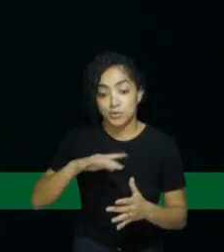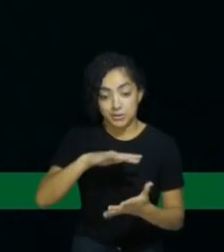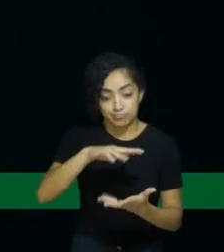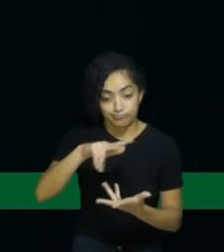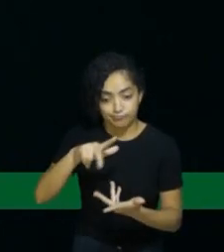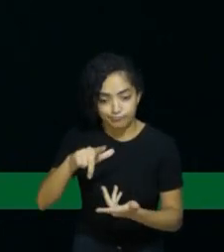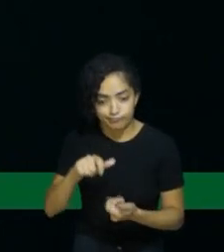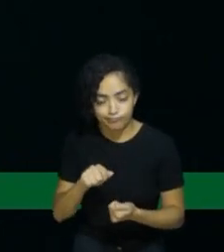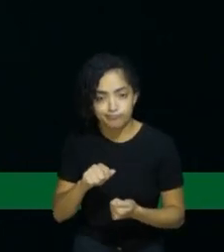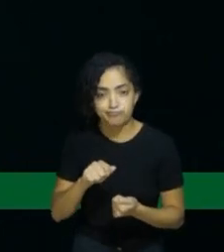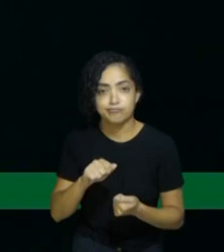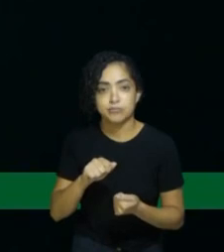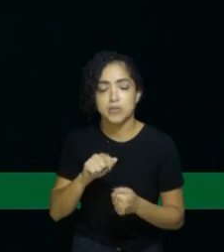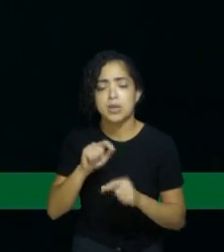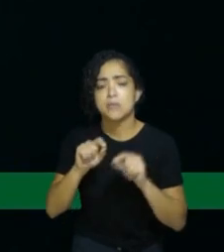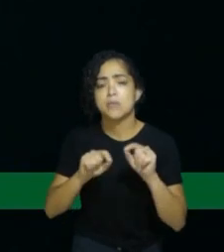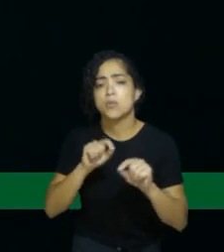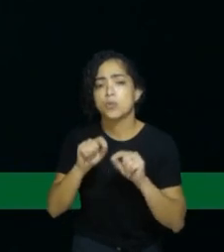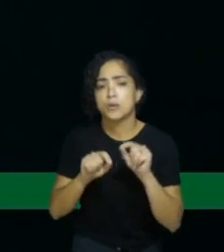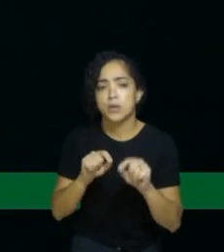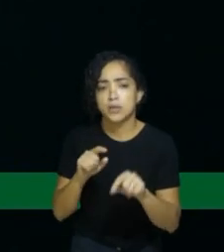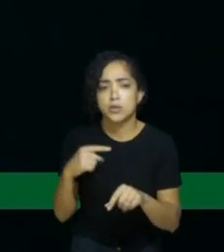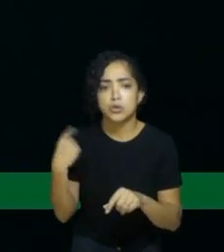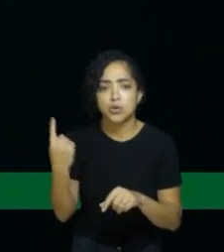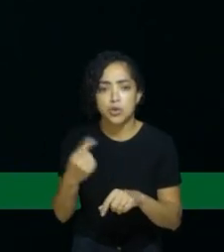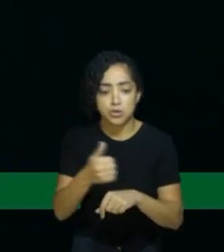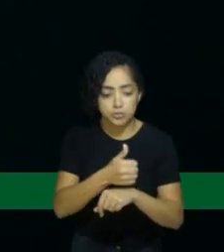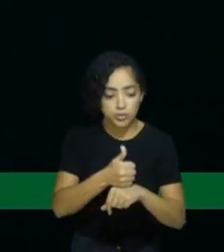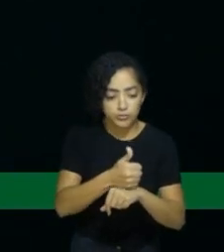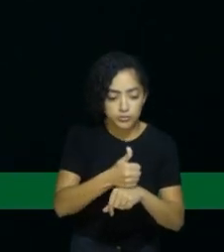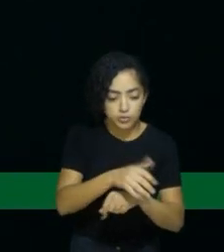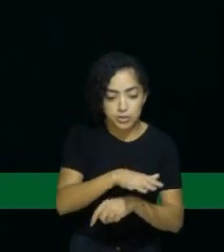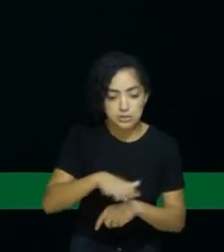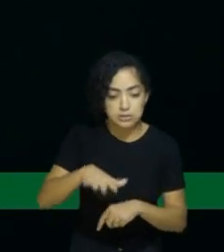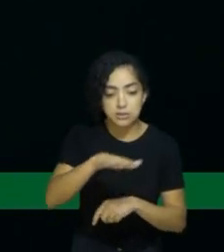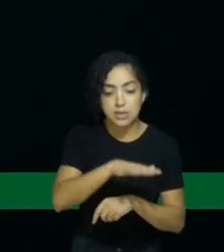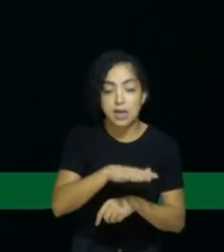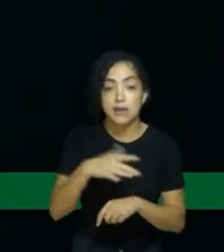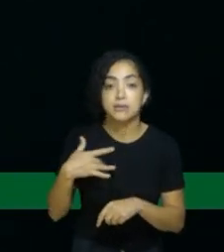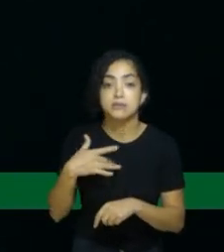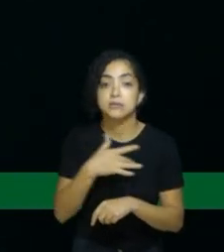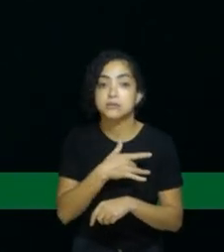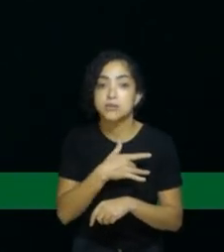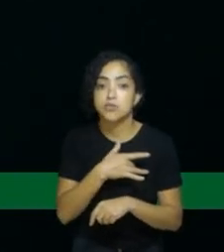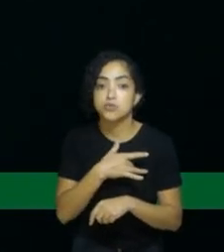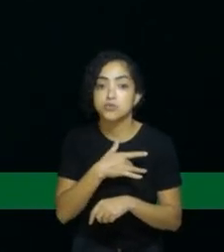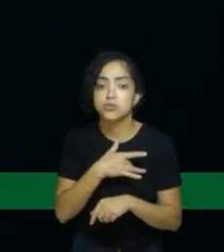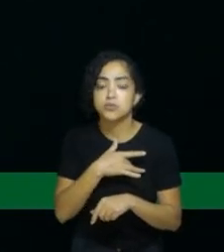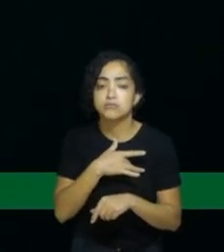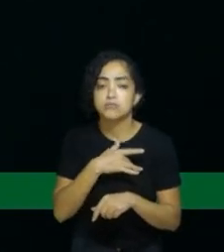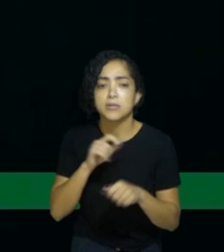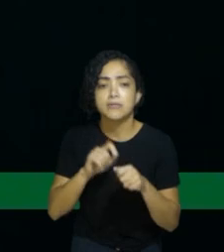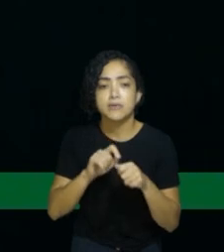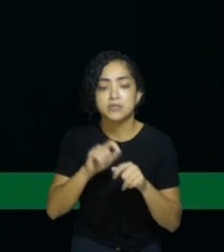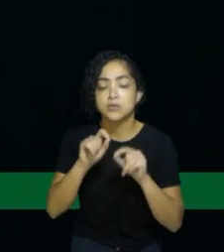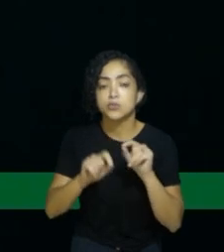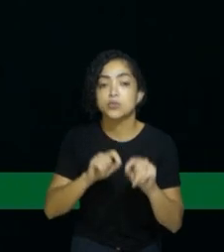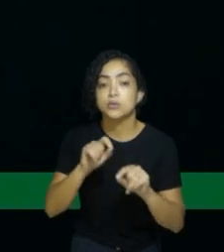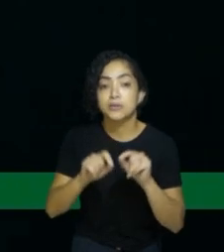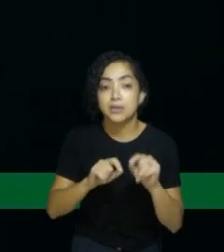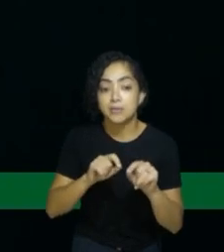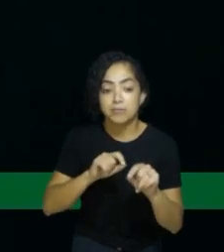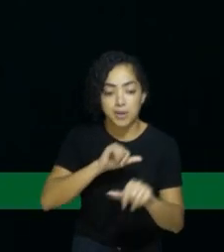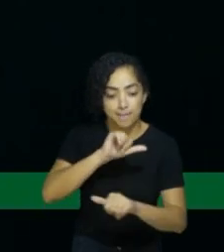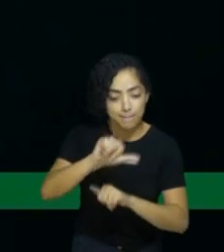que o que que nós profissionais da área de saúde vocês governantes o que que nós estamos fazendo hoje para modificar